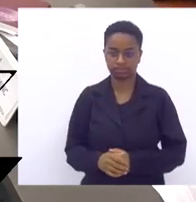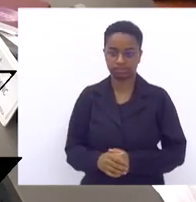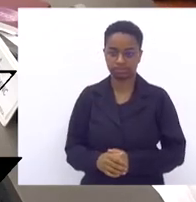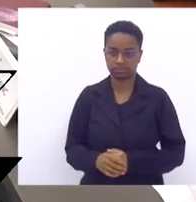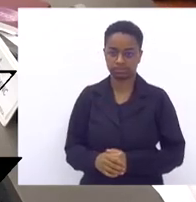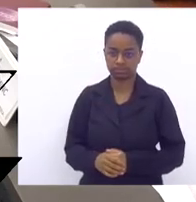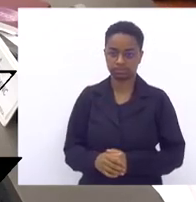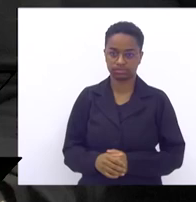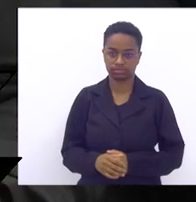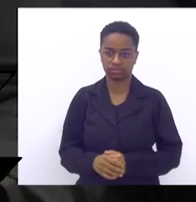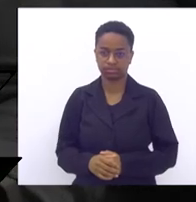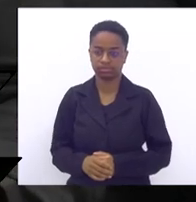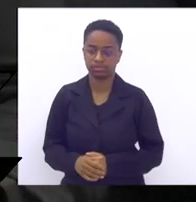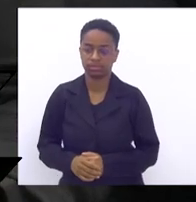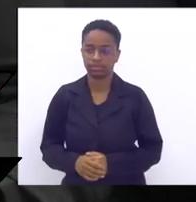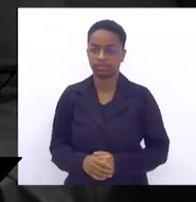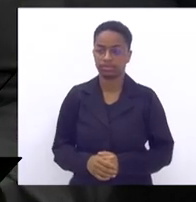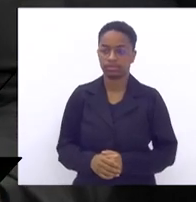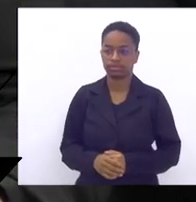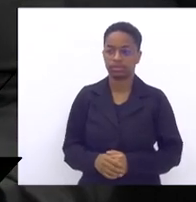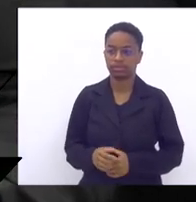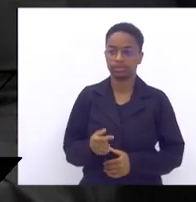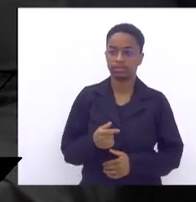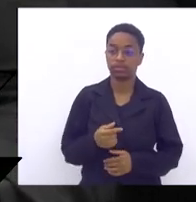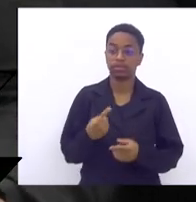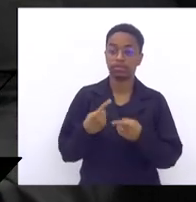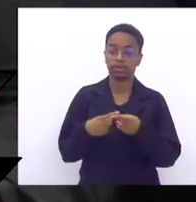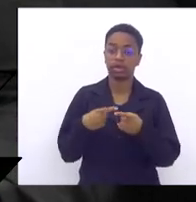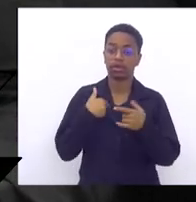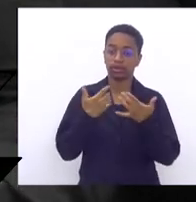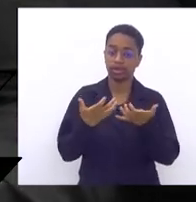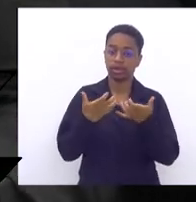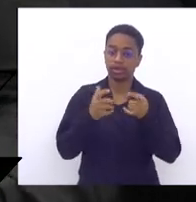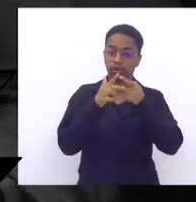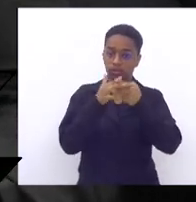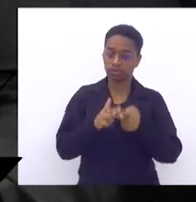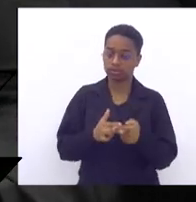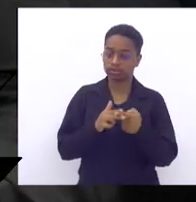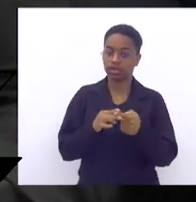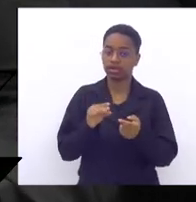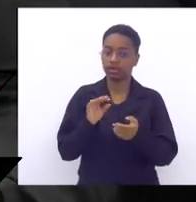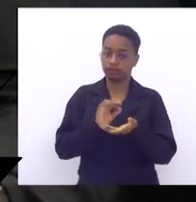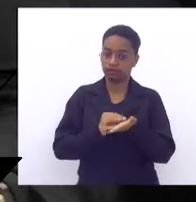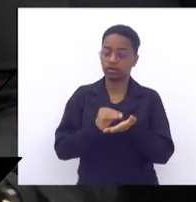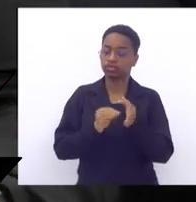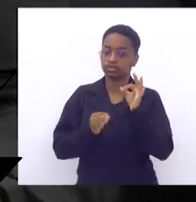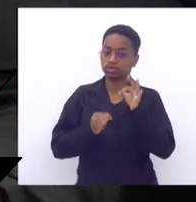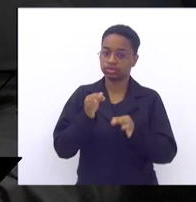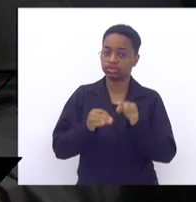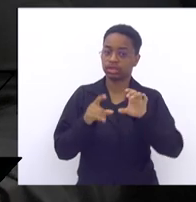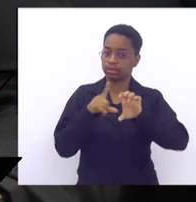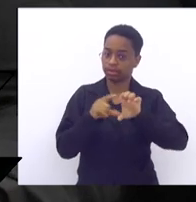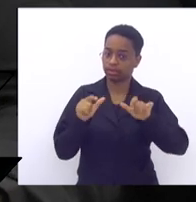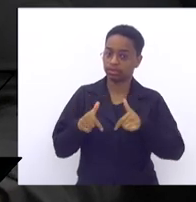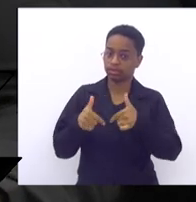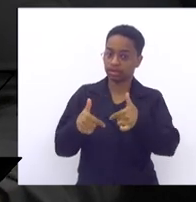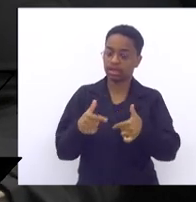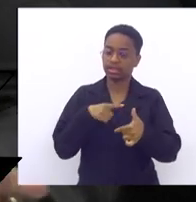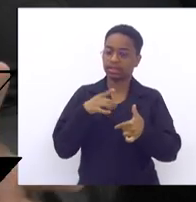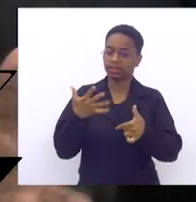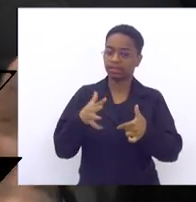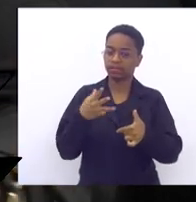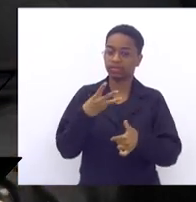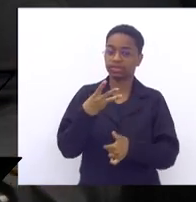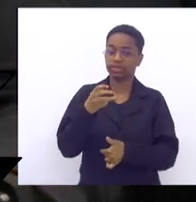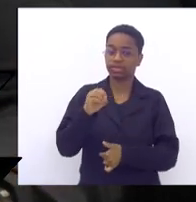aqui é reparar uma grande injustiça que estão fazendo com essa empreendedora do bronzeamento artificial. Hoje são mais ou menos